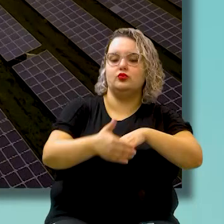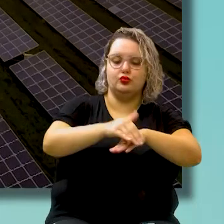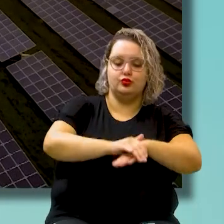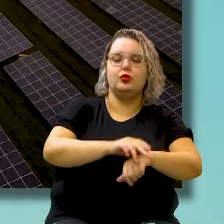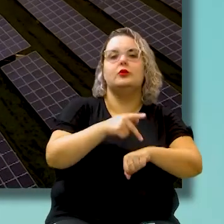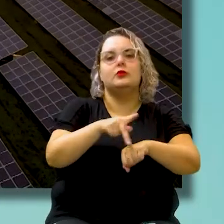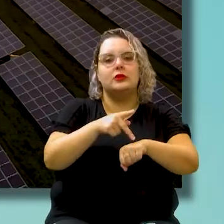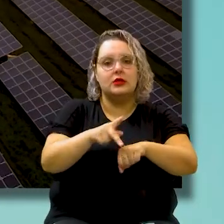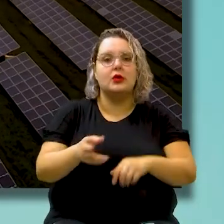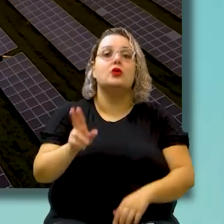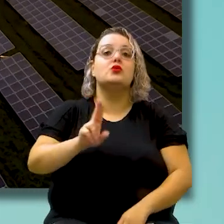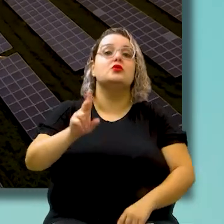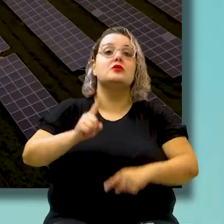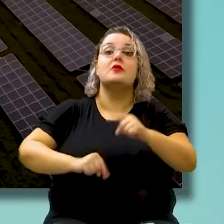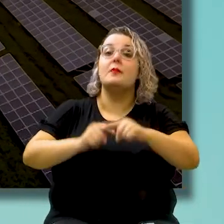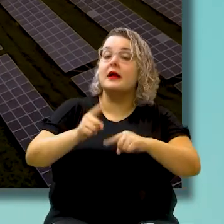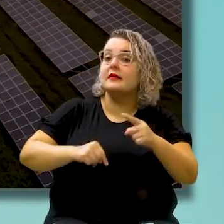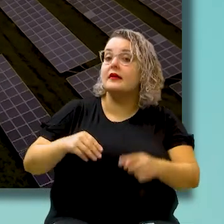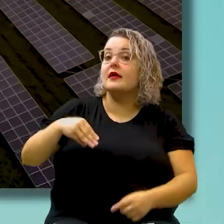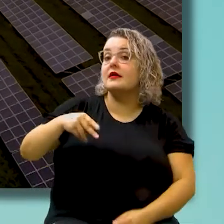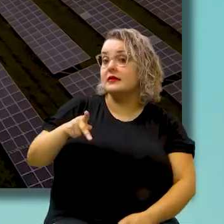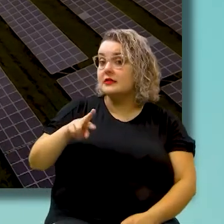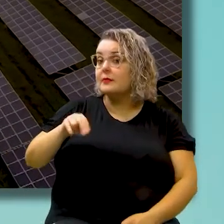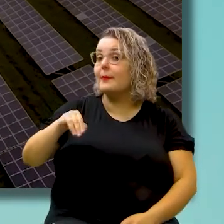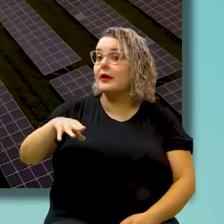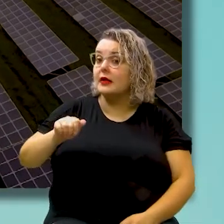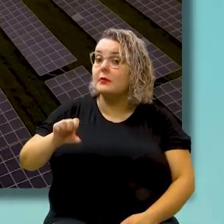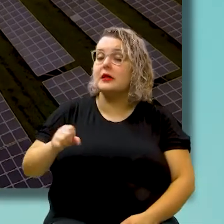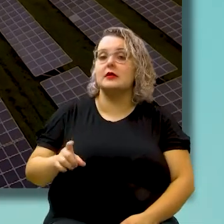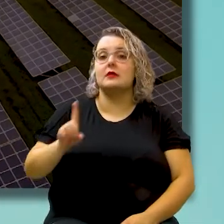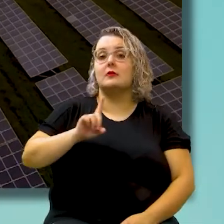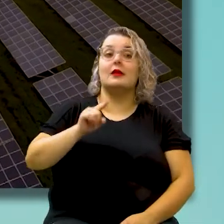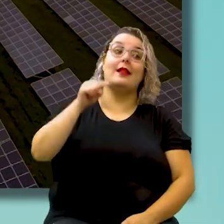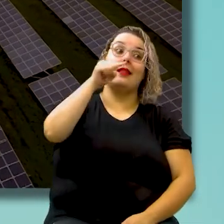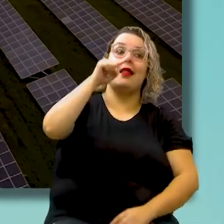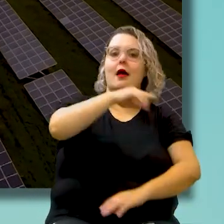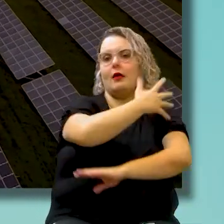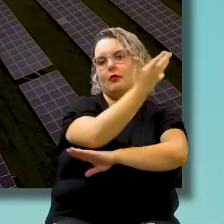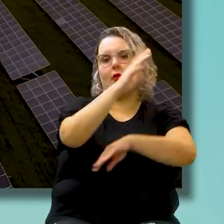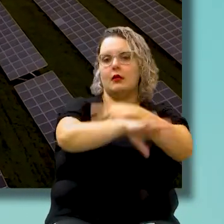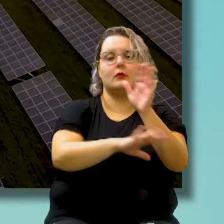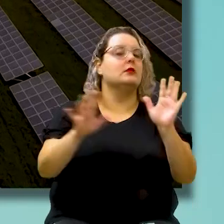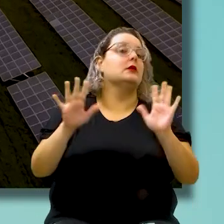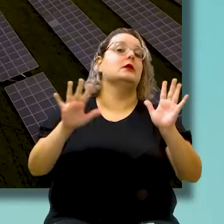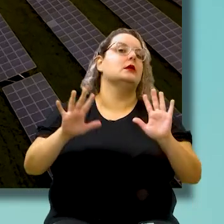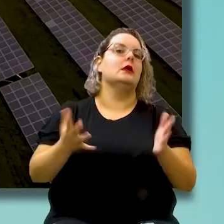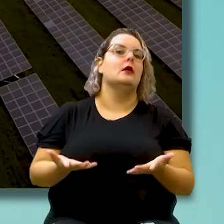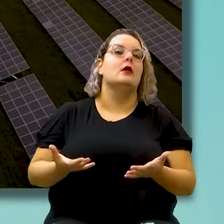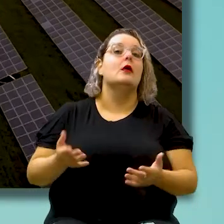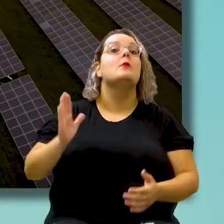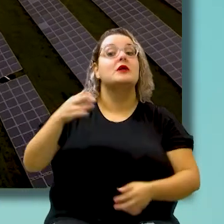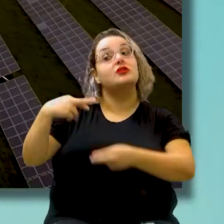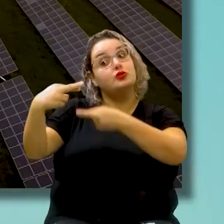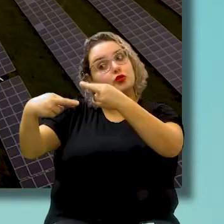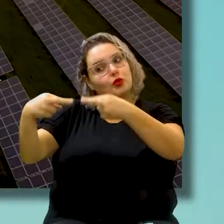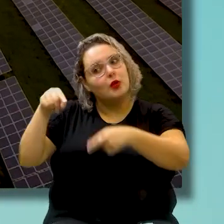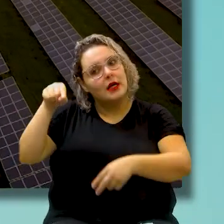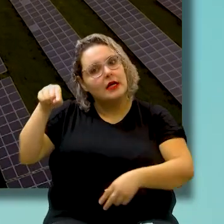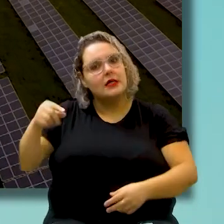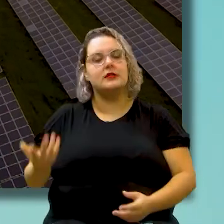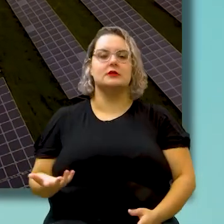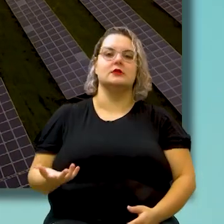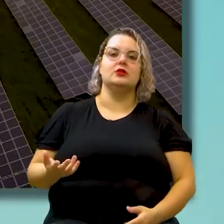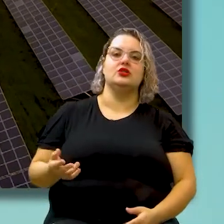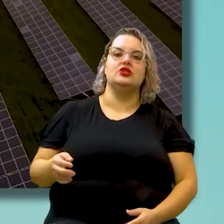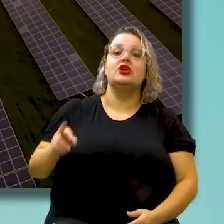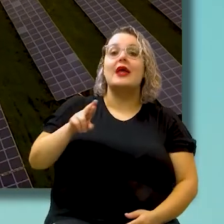usa hoje já se reutilizam de matérias-primas que não são as matérias-primas lá retiradas originalmente da natureza in natura, mas elas já são